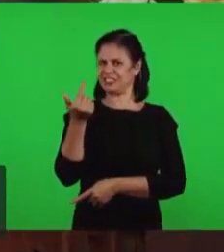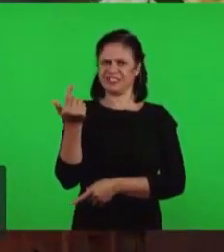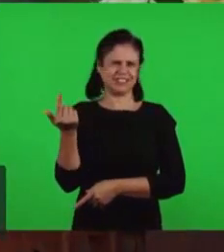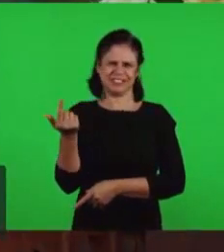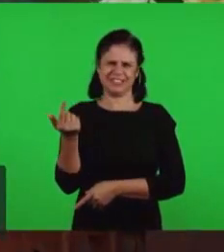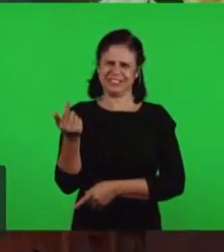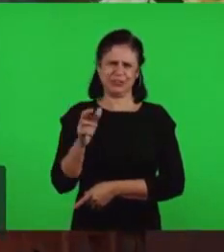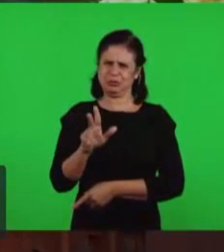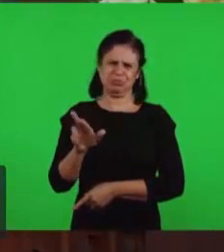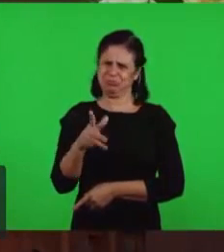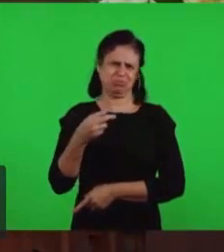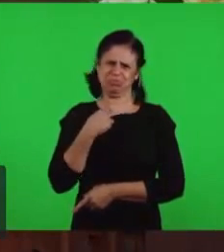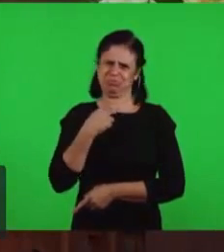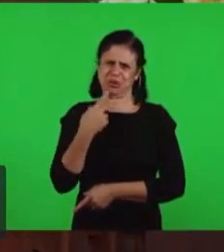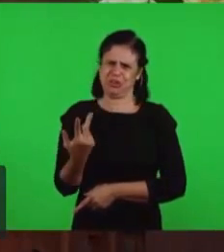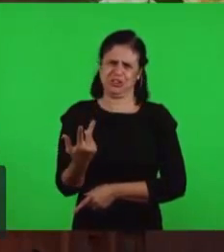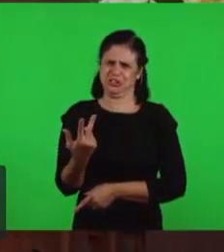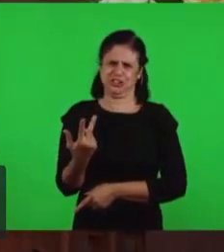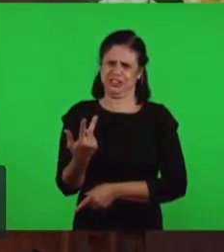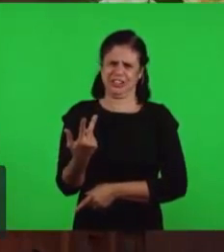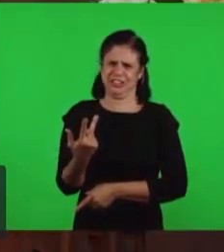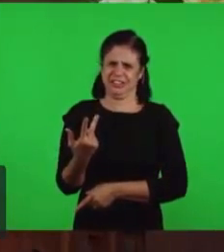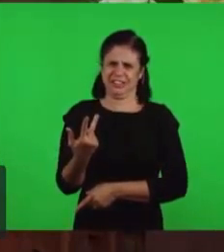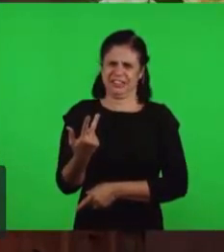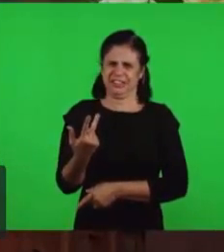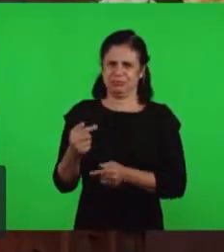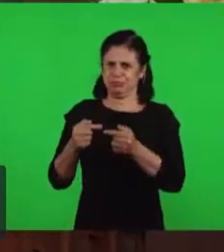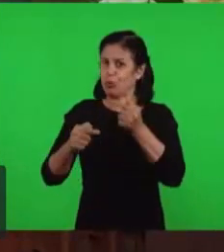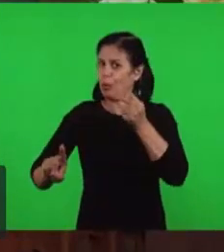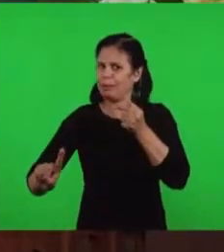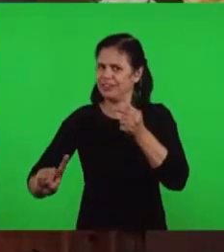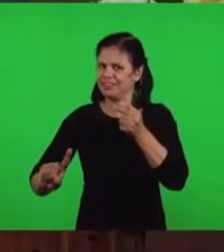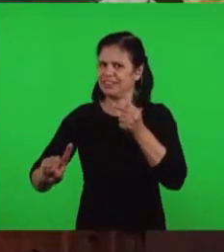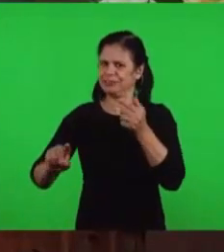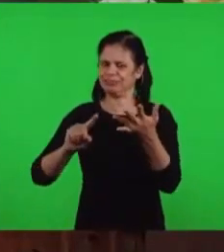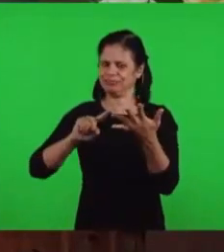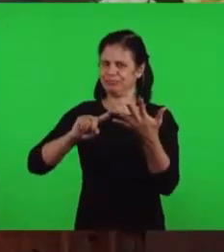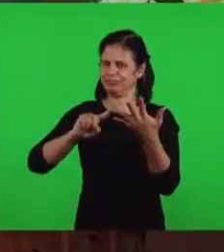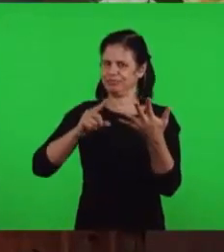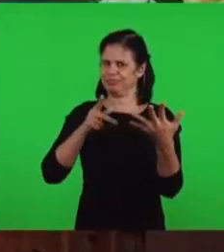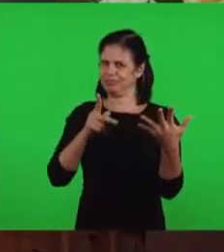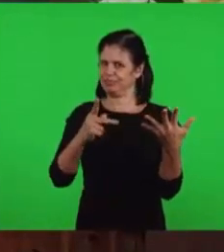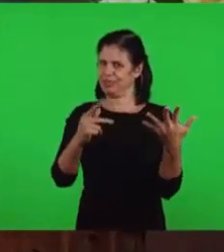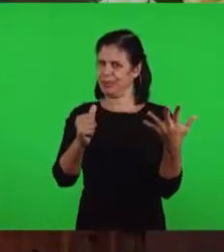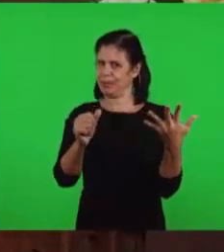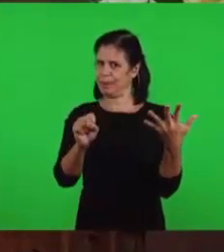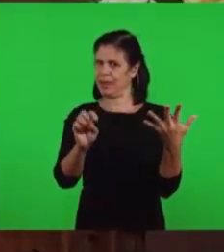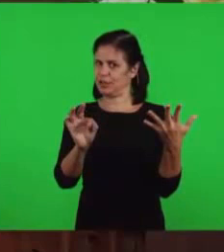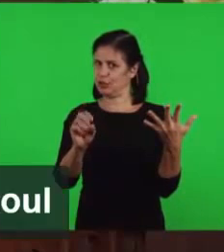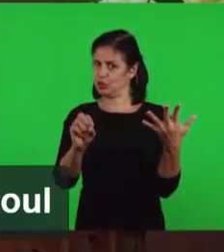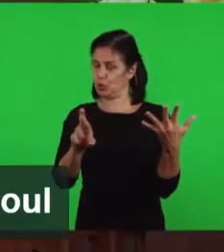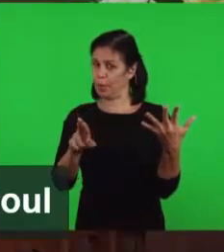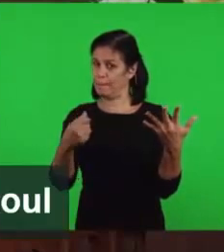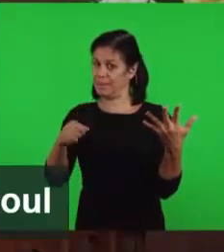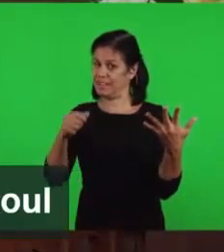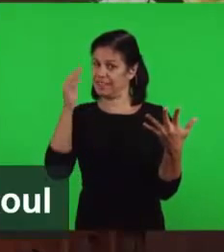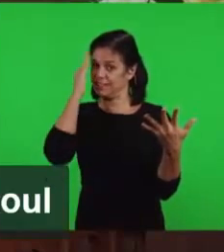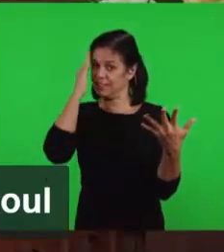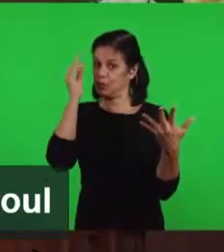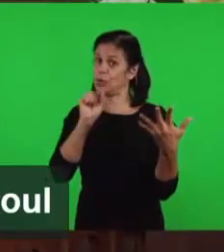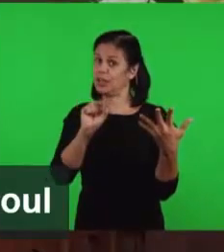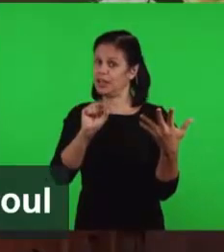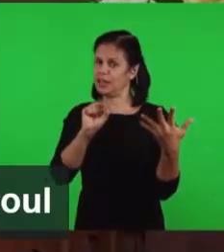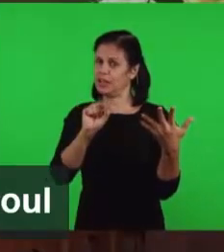atos declaratórios exteriores então o pastor ele não pode deixar isso ele tem que entender que o louvor